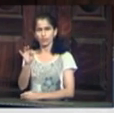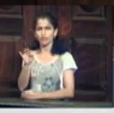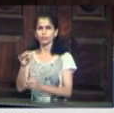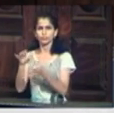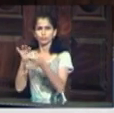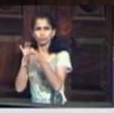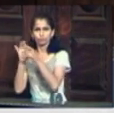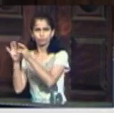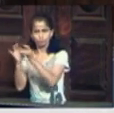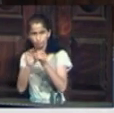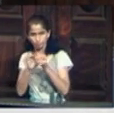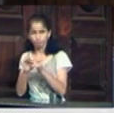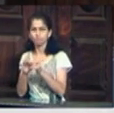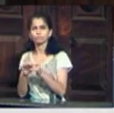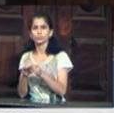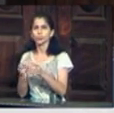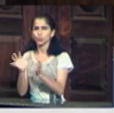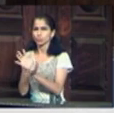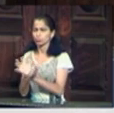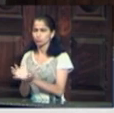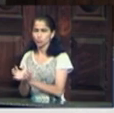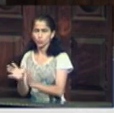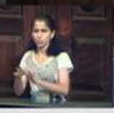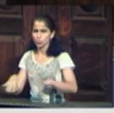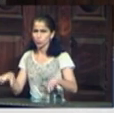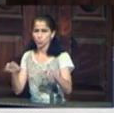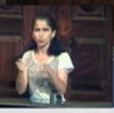se posiciona ao contrário,